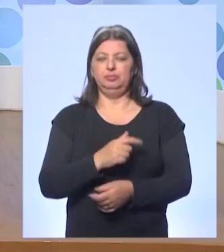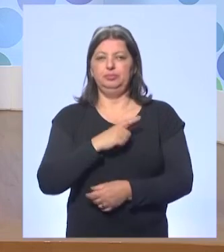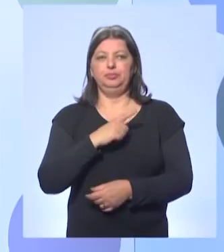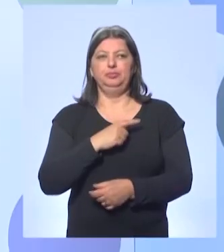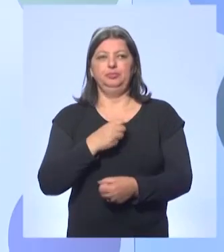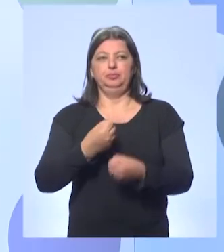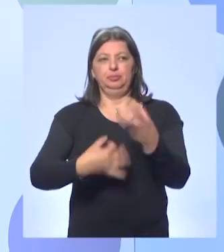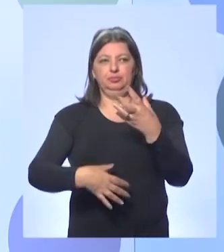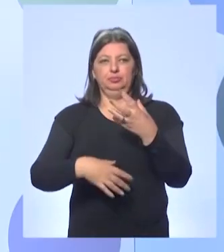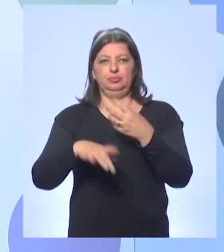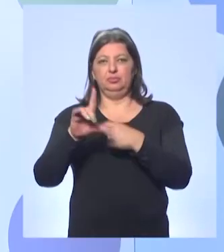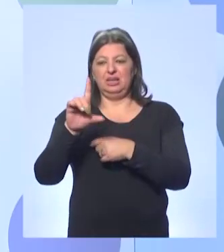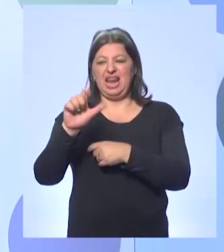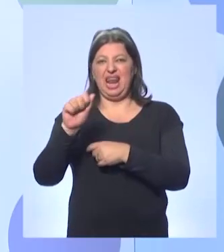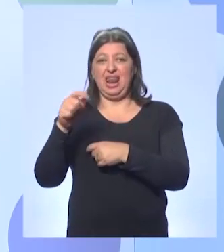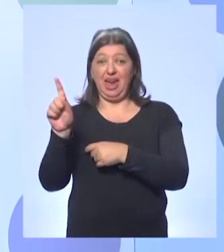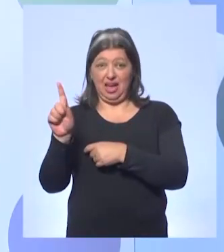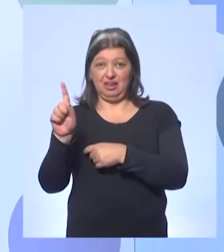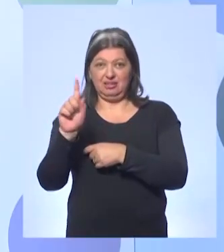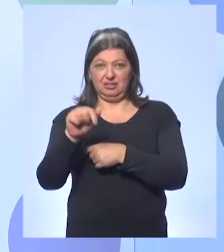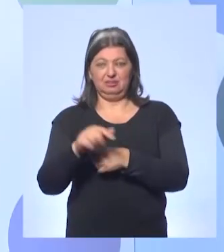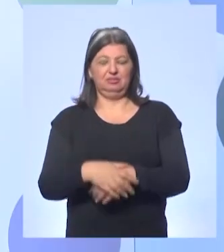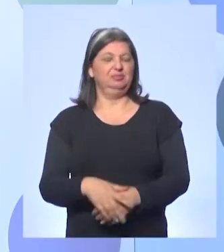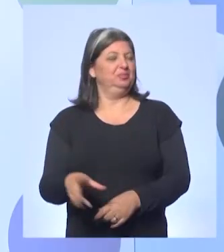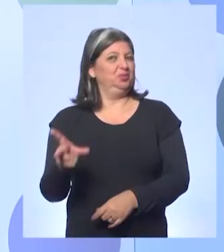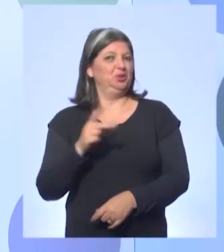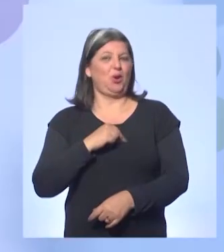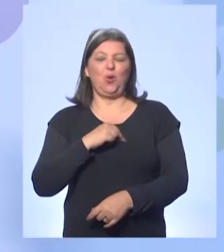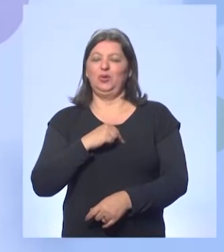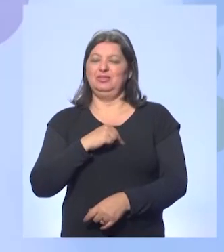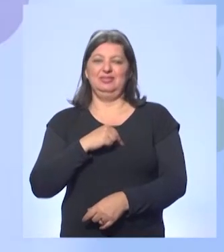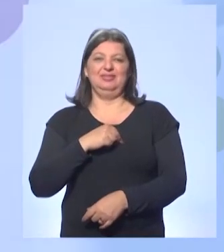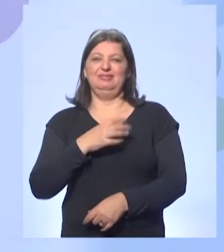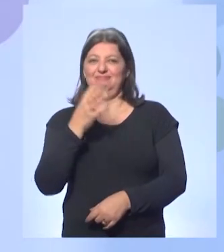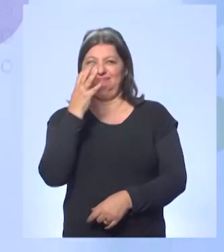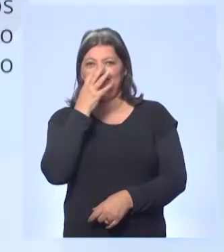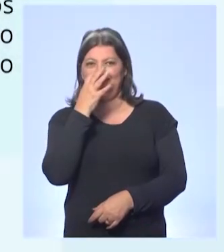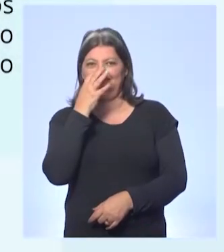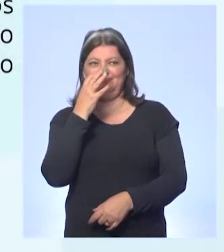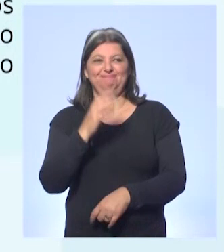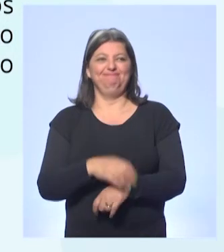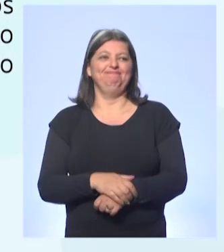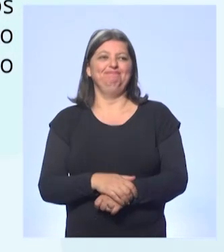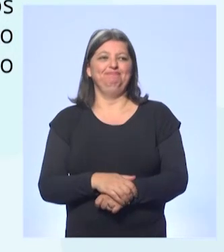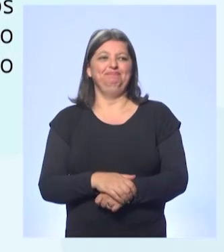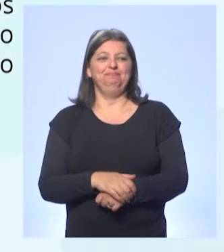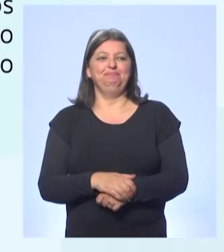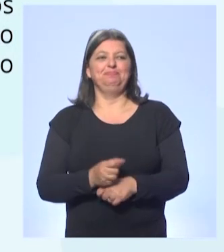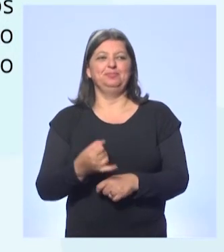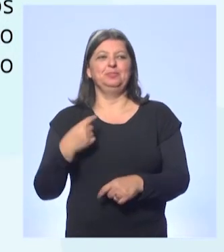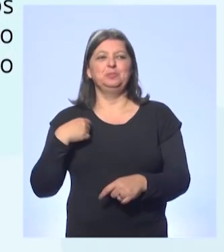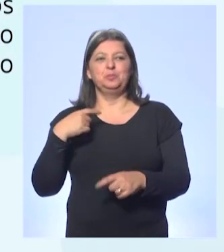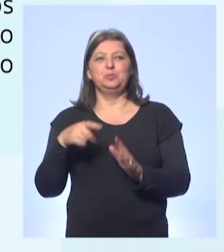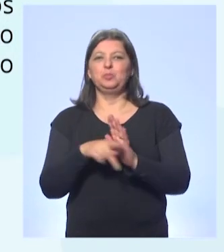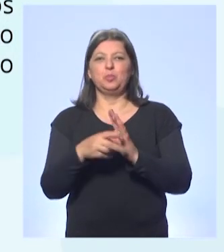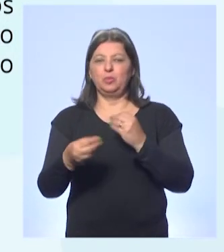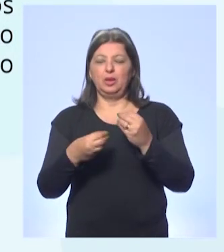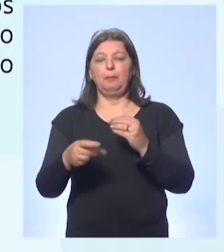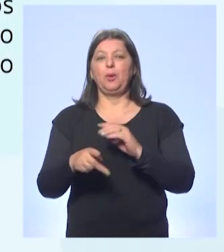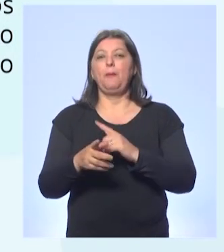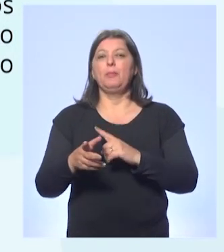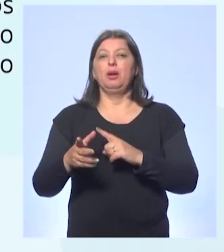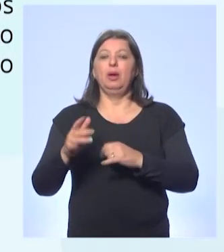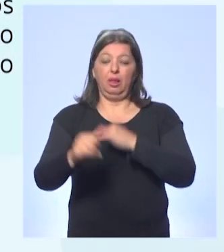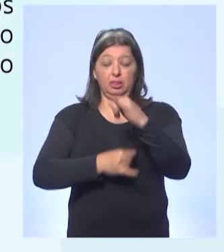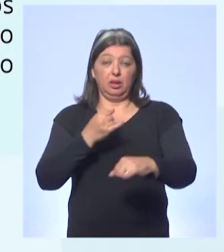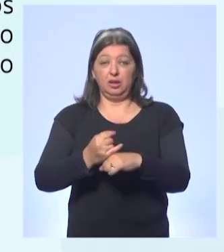Lá? Utilizá-la? Lá, exatamente. Nossa, está na cara do Google essa daqui, nossa, né? Bacana, hein? Então, se eu colocar aqui, a internet cresce em ritmo acelerado e